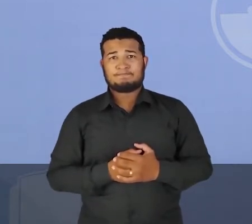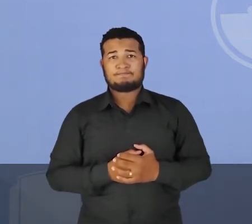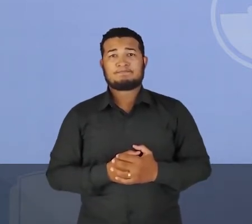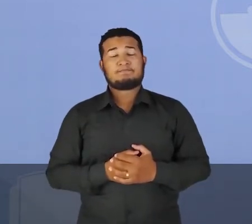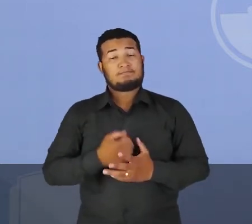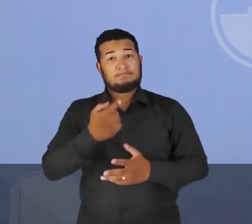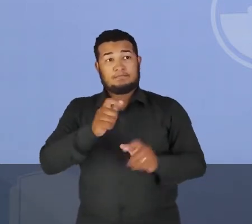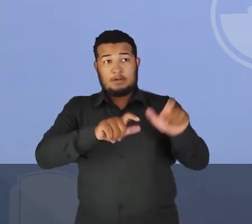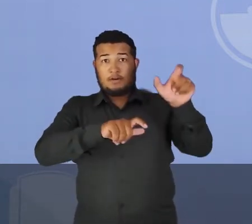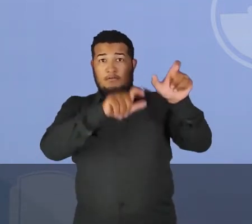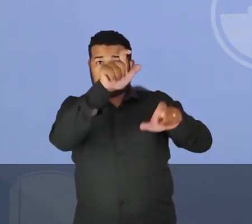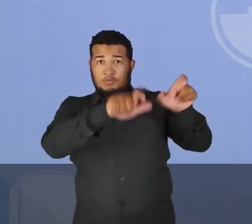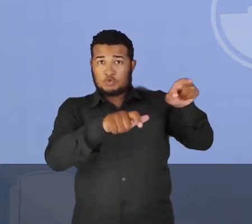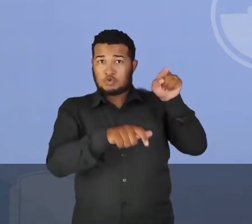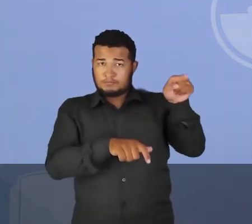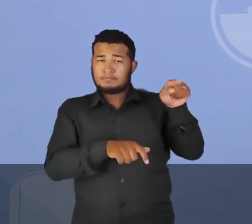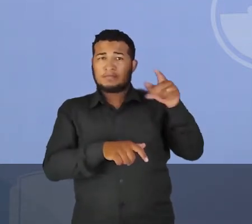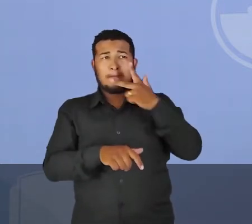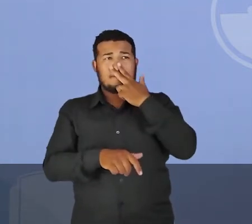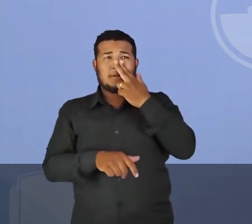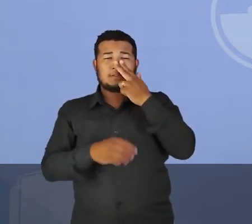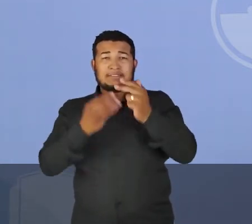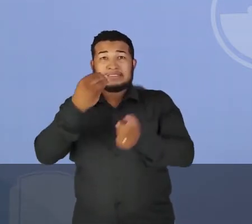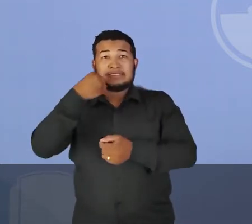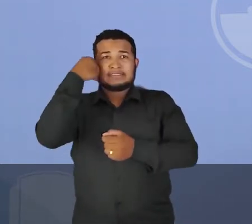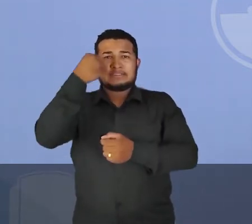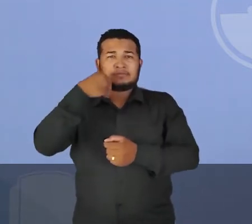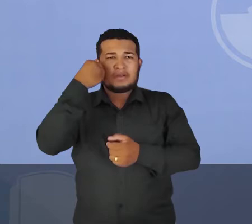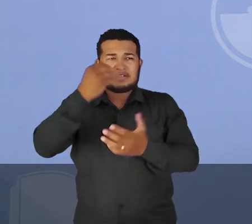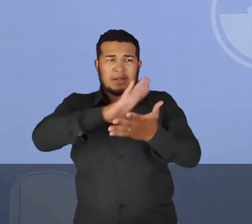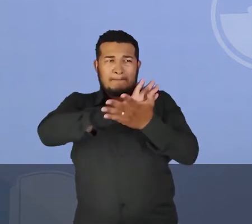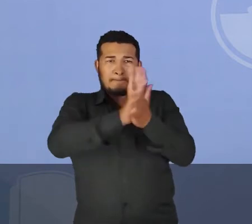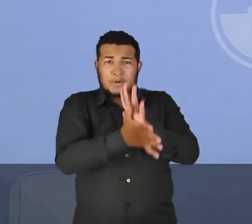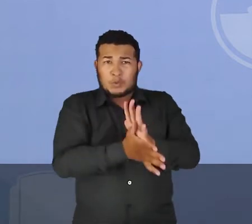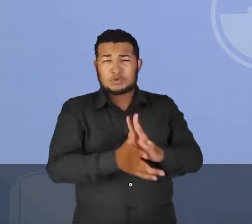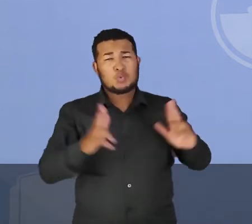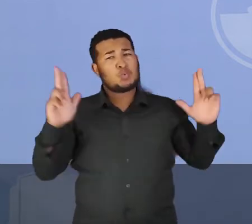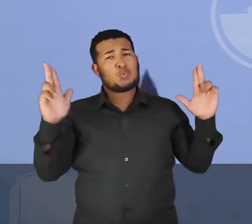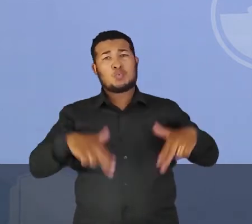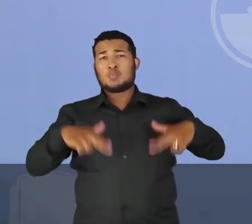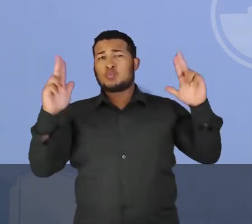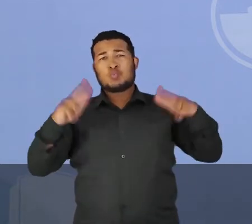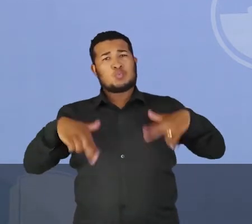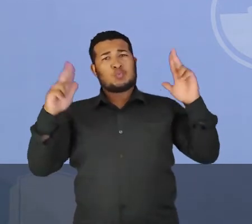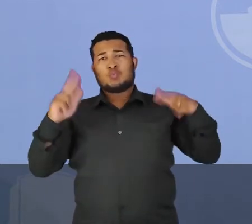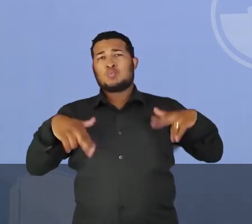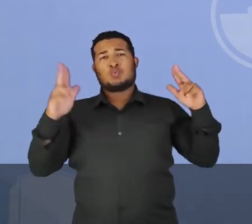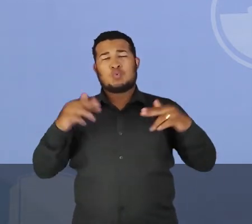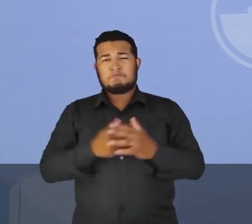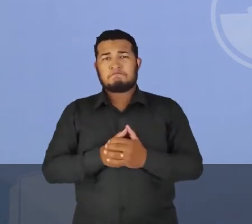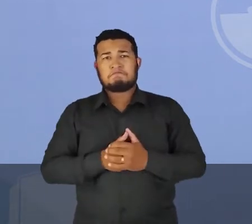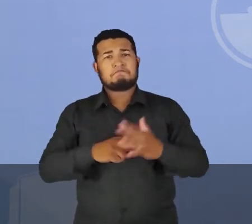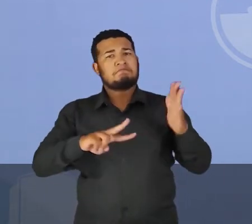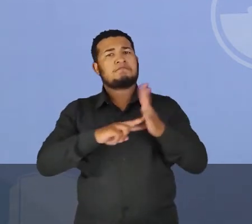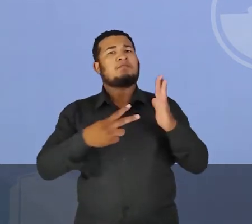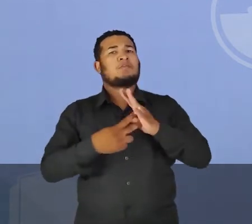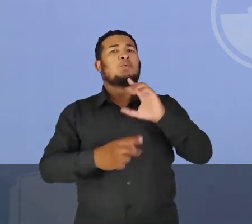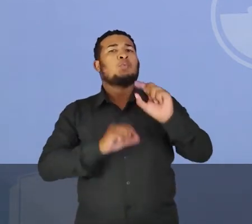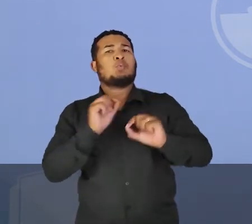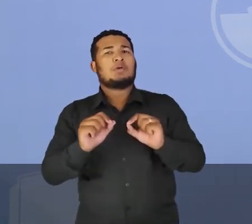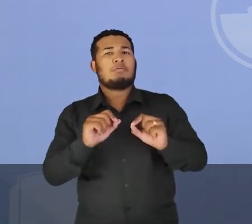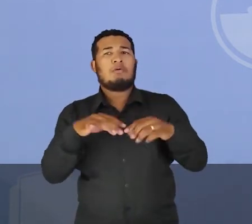Essa pessoa nunca vivenciou uma situação de preconceito na vida. Ou seja, ele tem